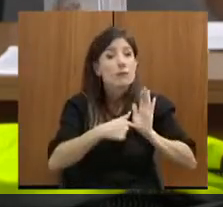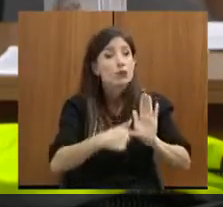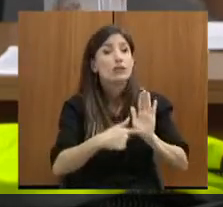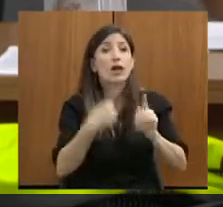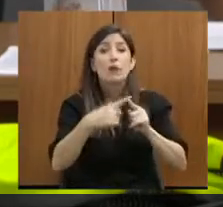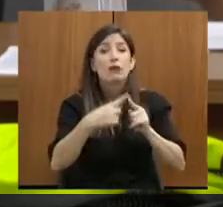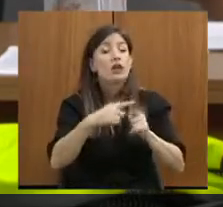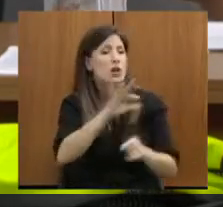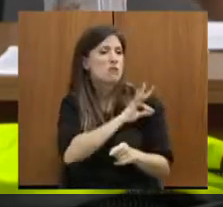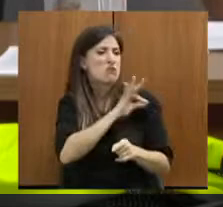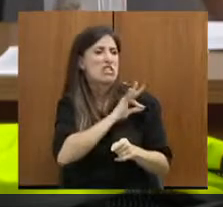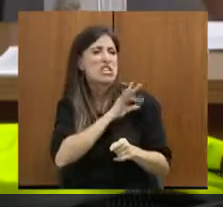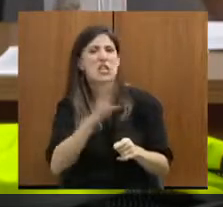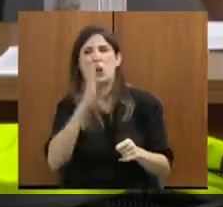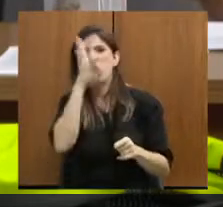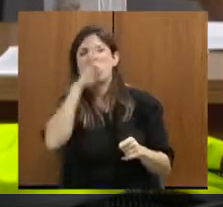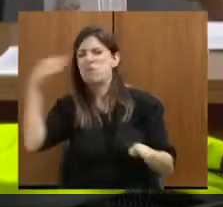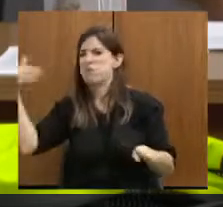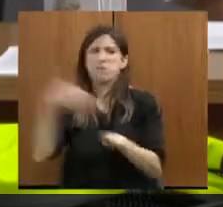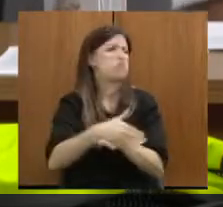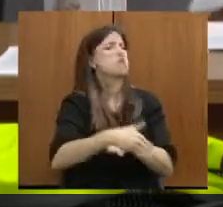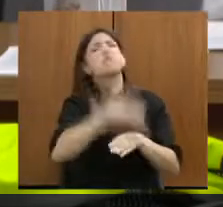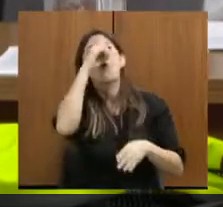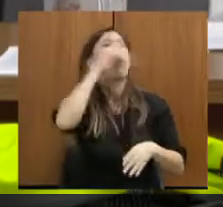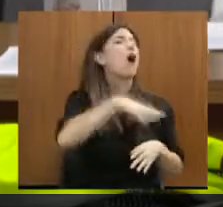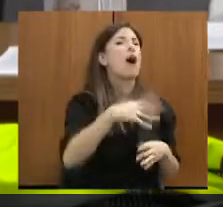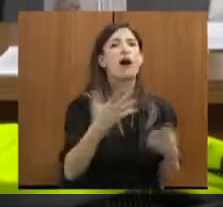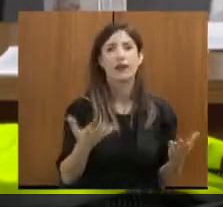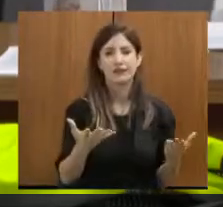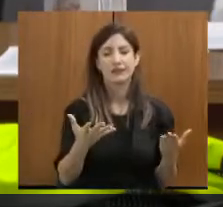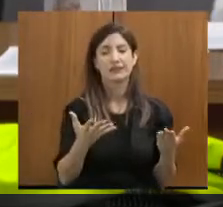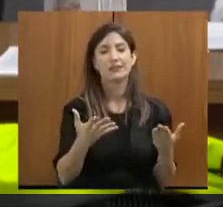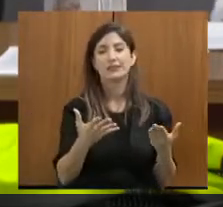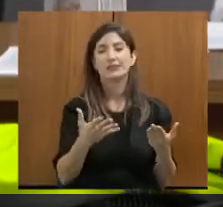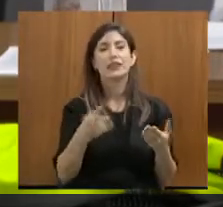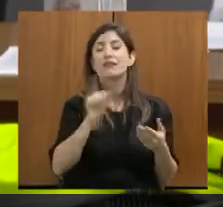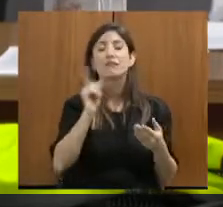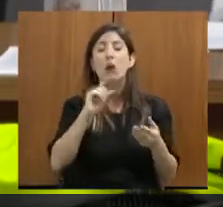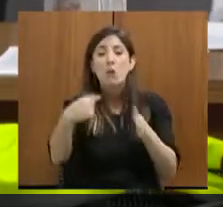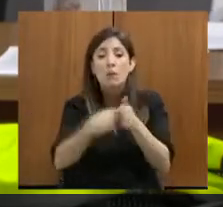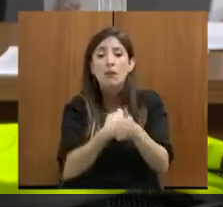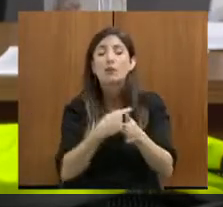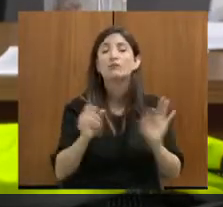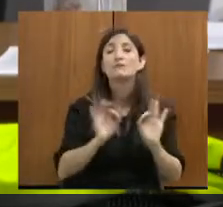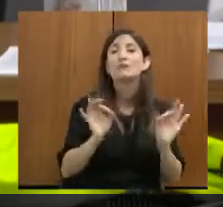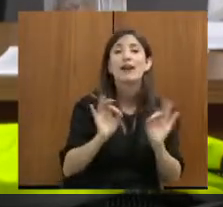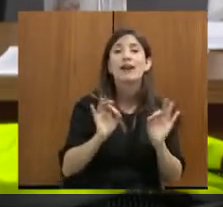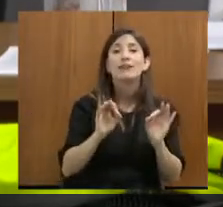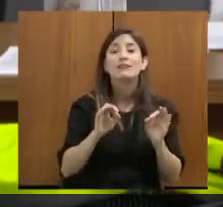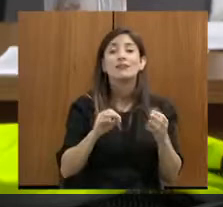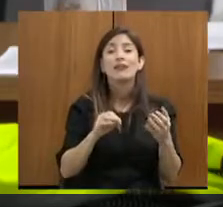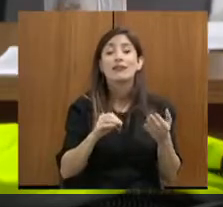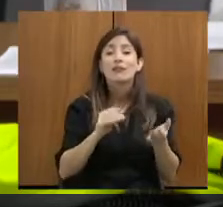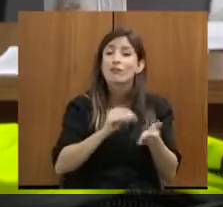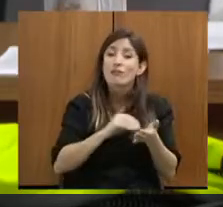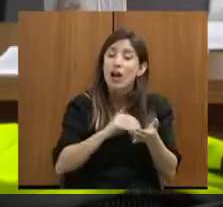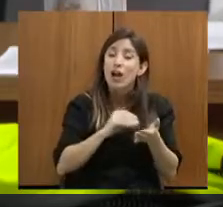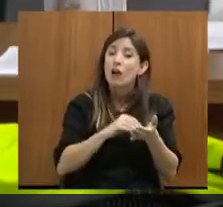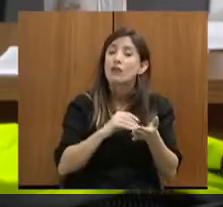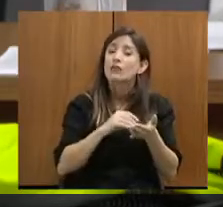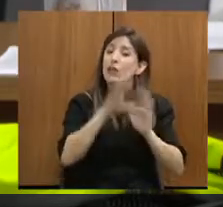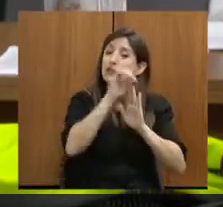já chega batendo ninguém quer ouvir do ambas as partes até mesmo para nos resguardar ou tem deixar a gente falar né